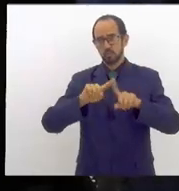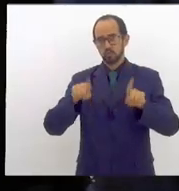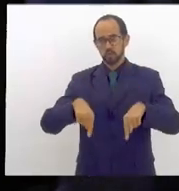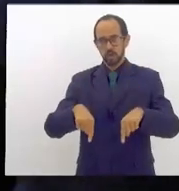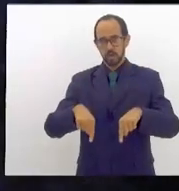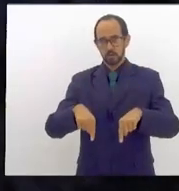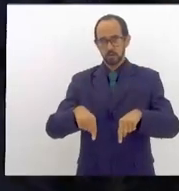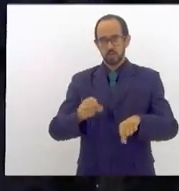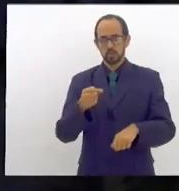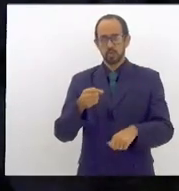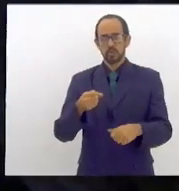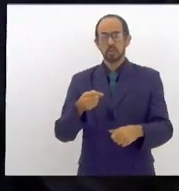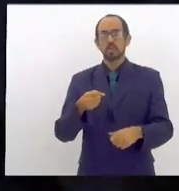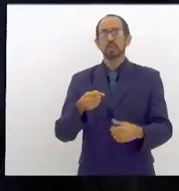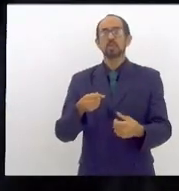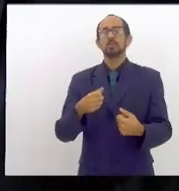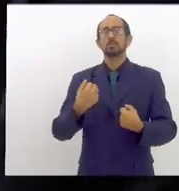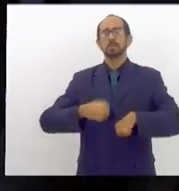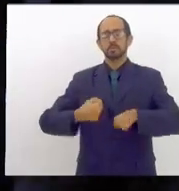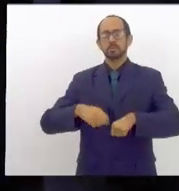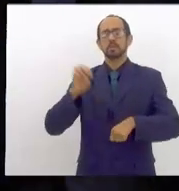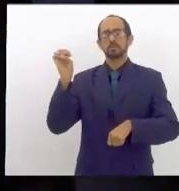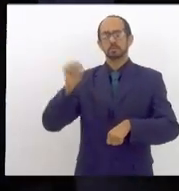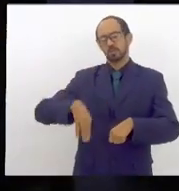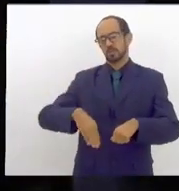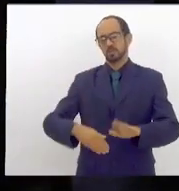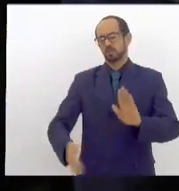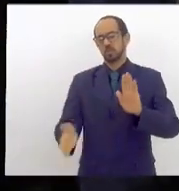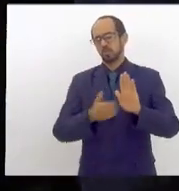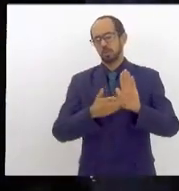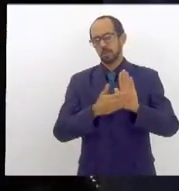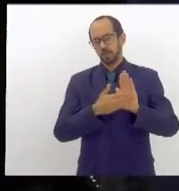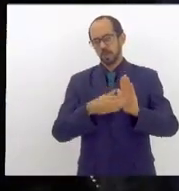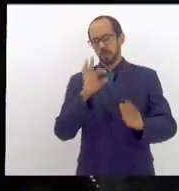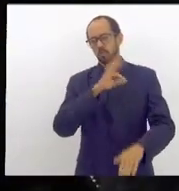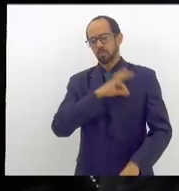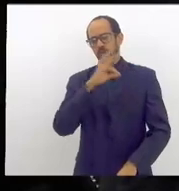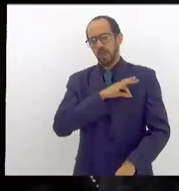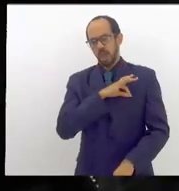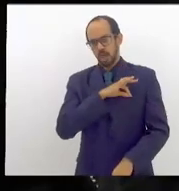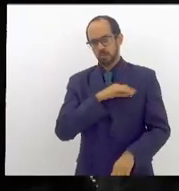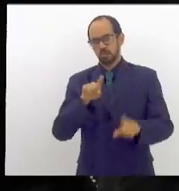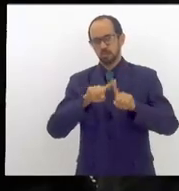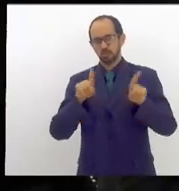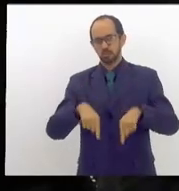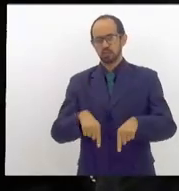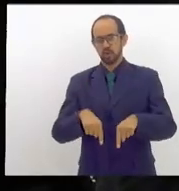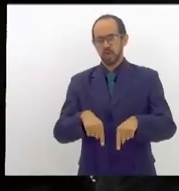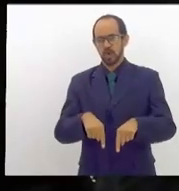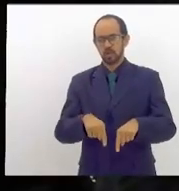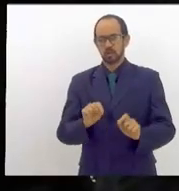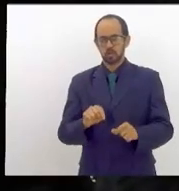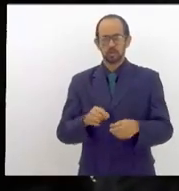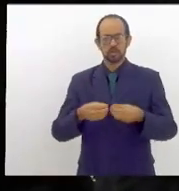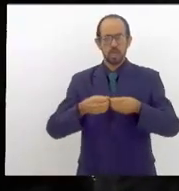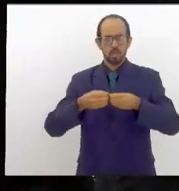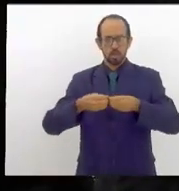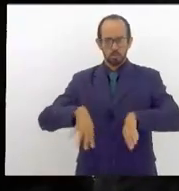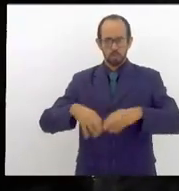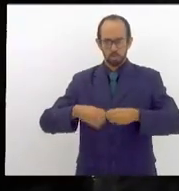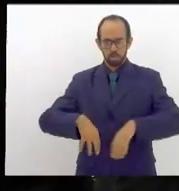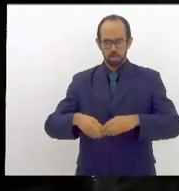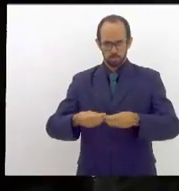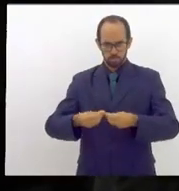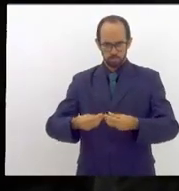que devem sim se comprometer com o salário desses servidores que já tá defasado então